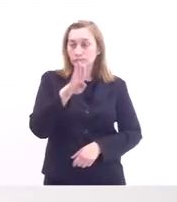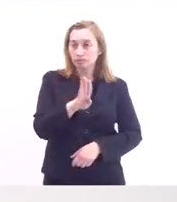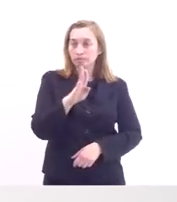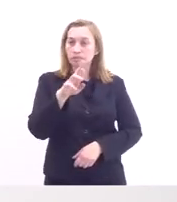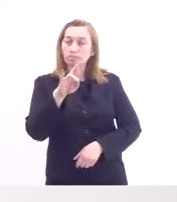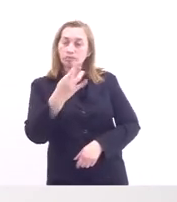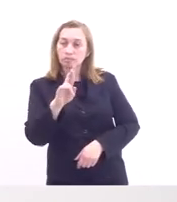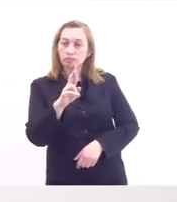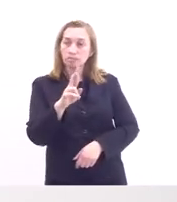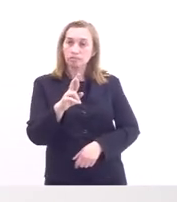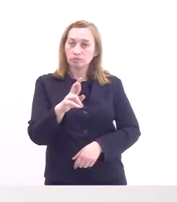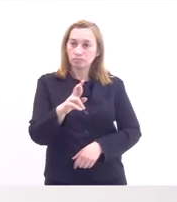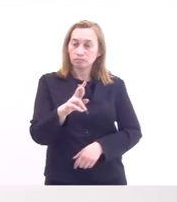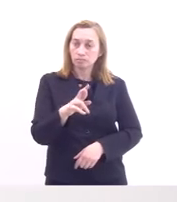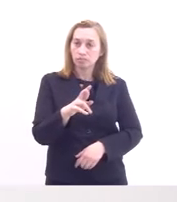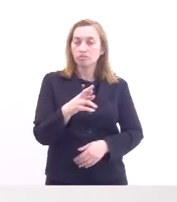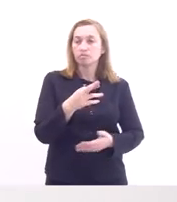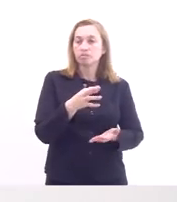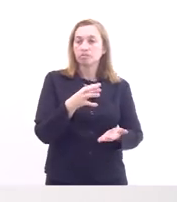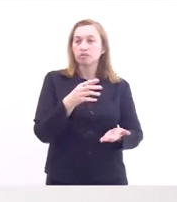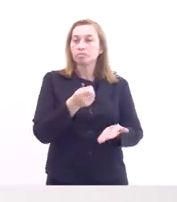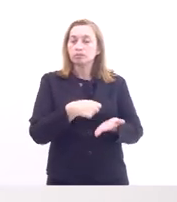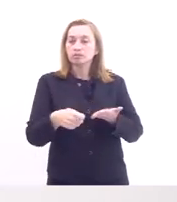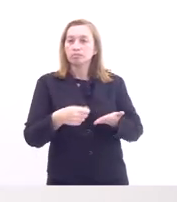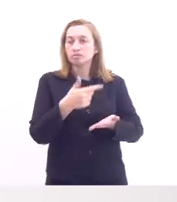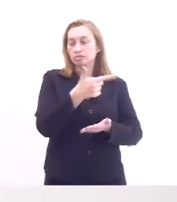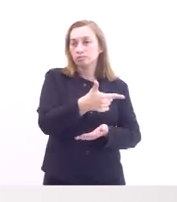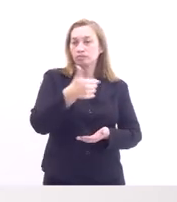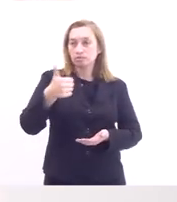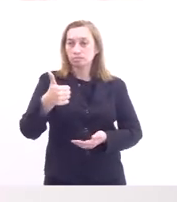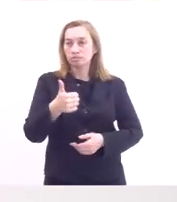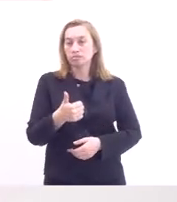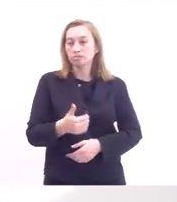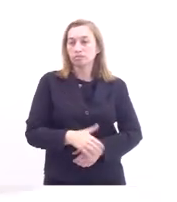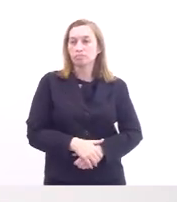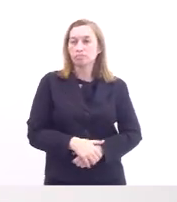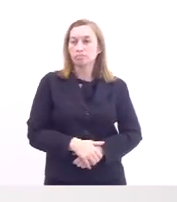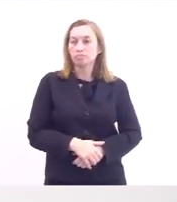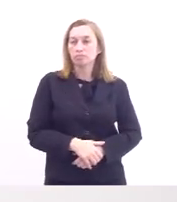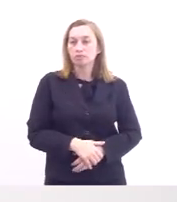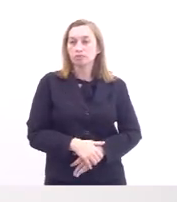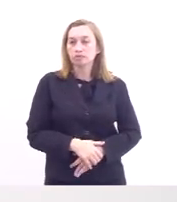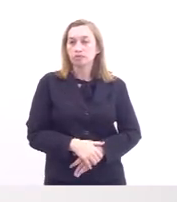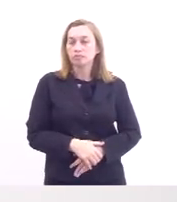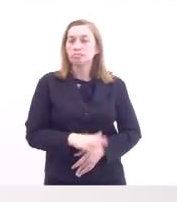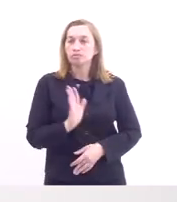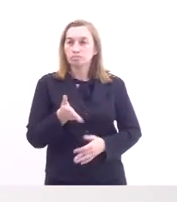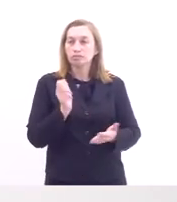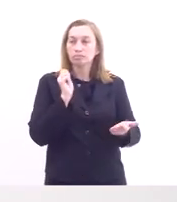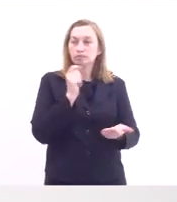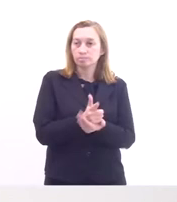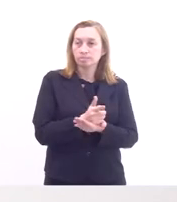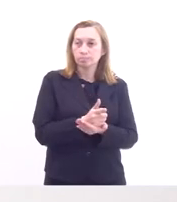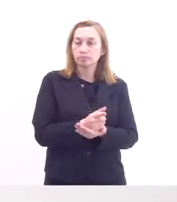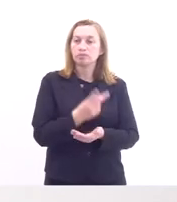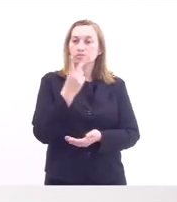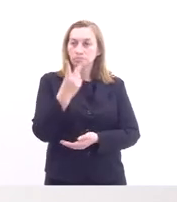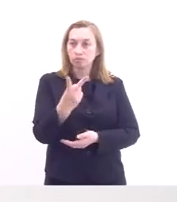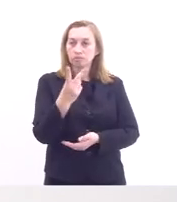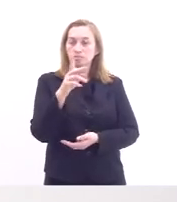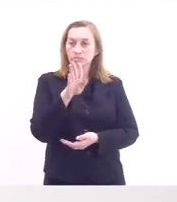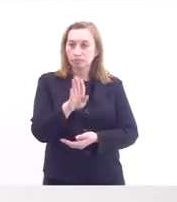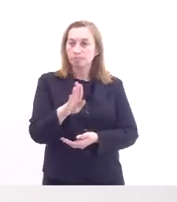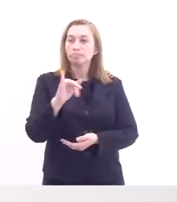que inscreveu no dia 31 de dezembro de 2021, nós já pagamos 2